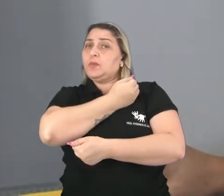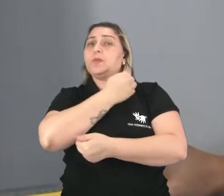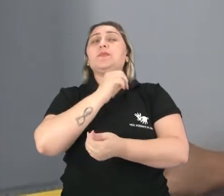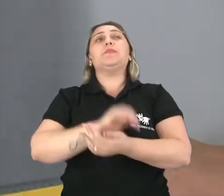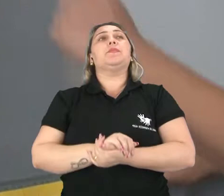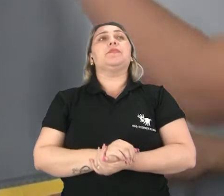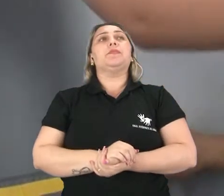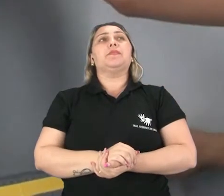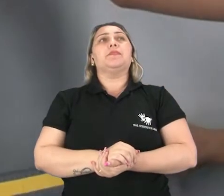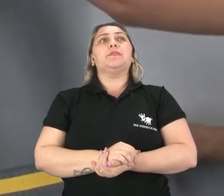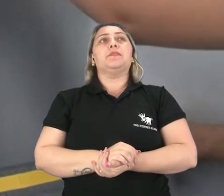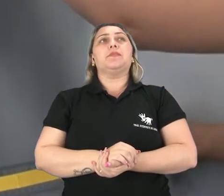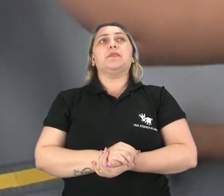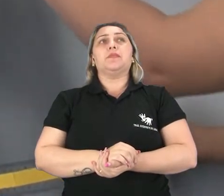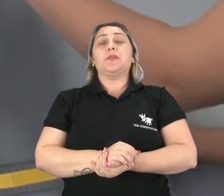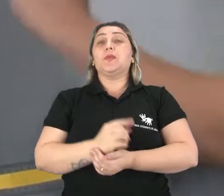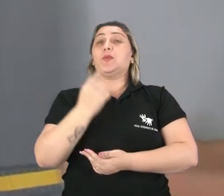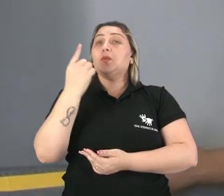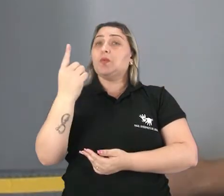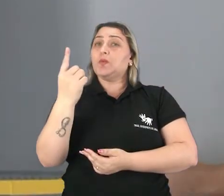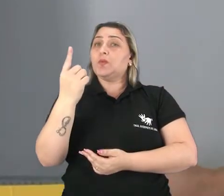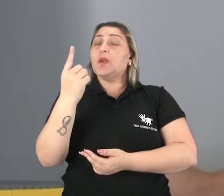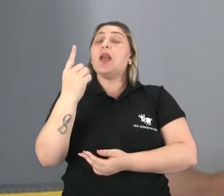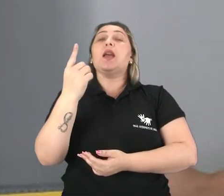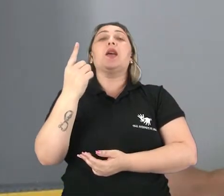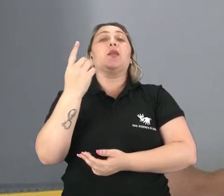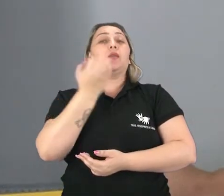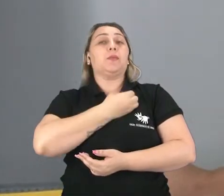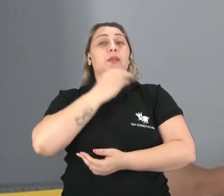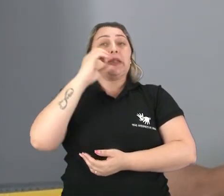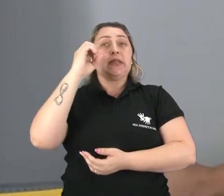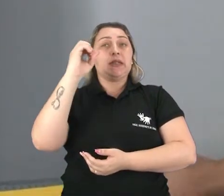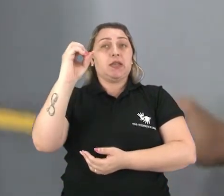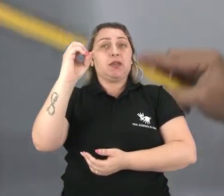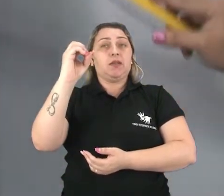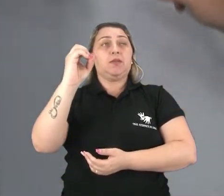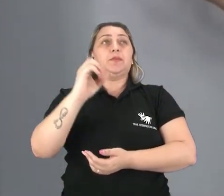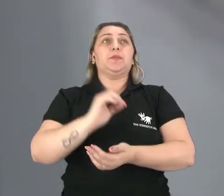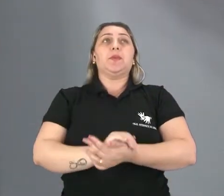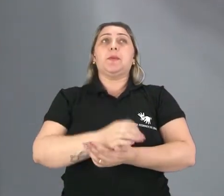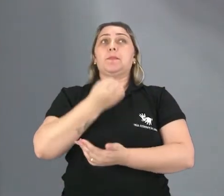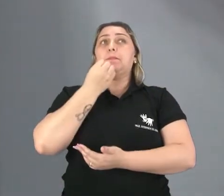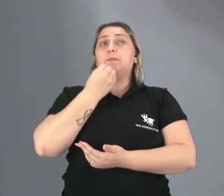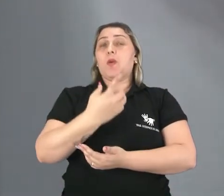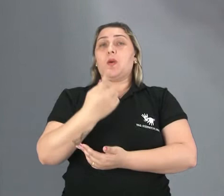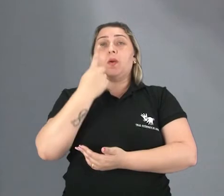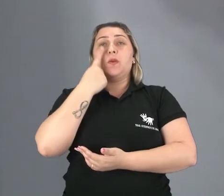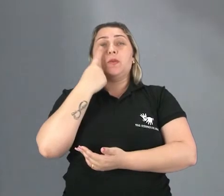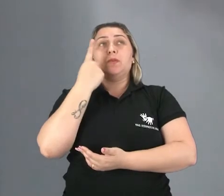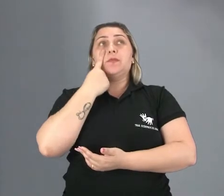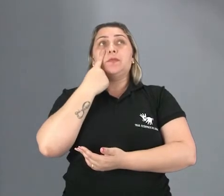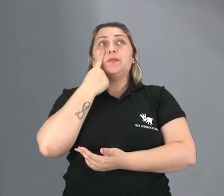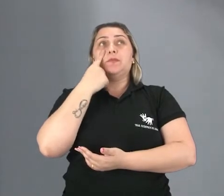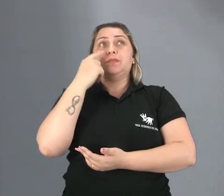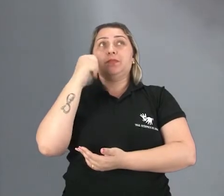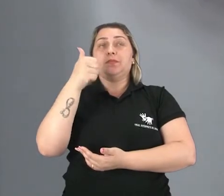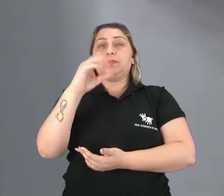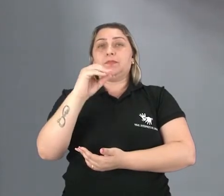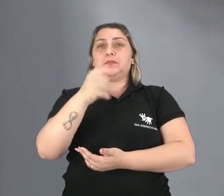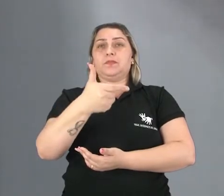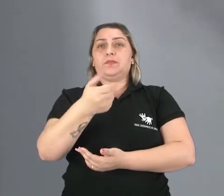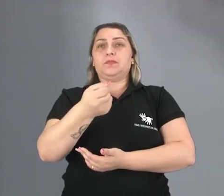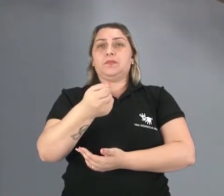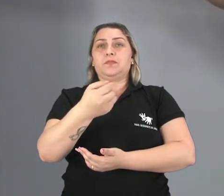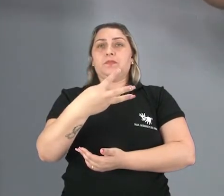E esses algarismos, um deles é o número 0. Bom, olha só, vamos ler?